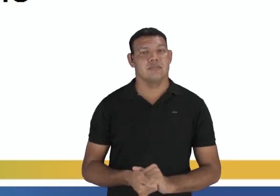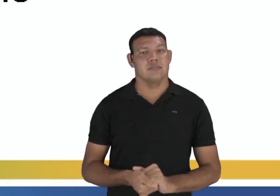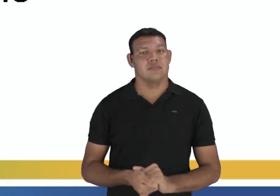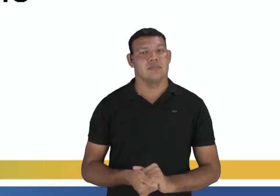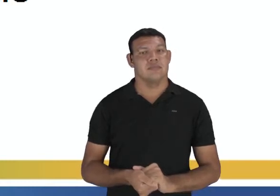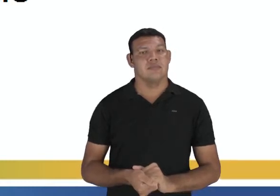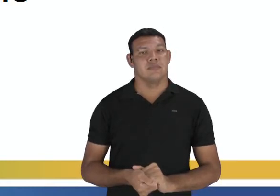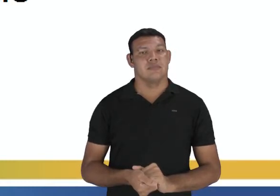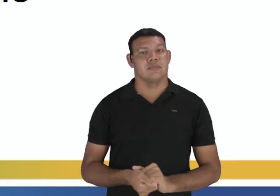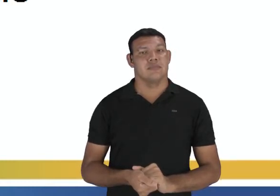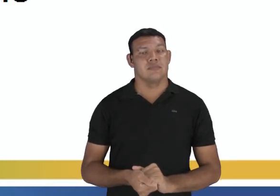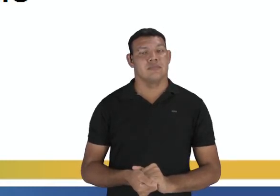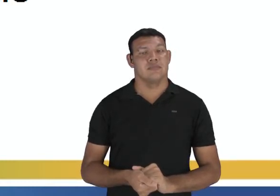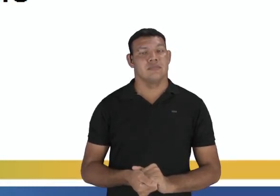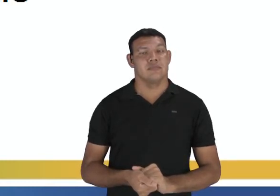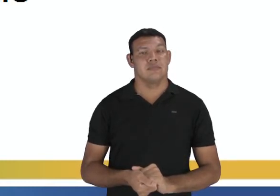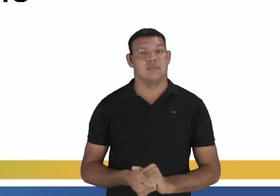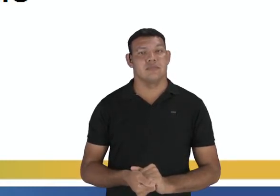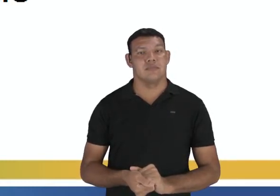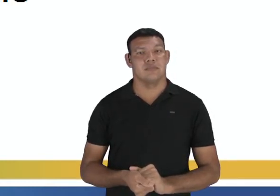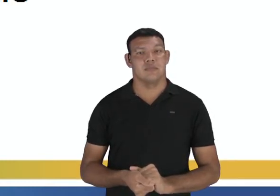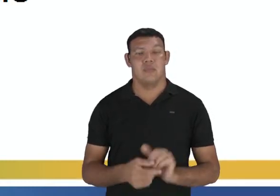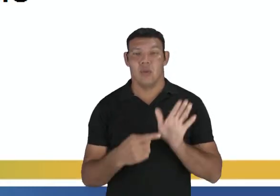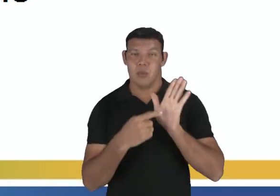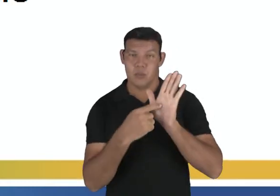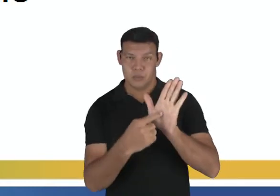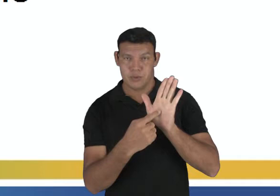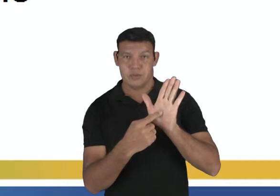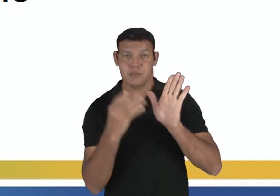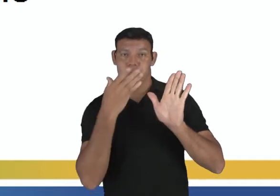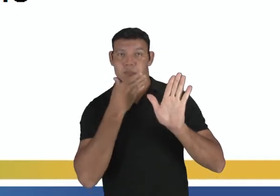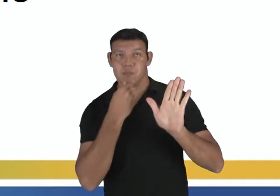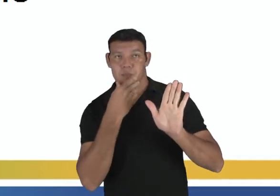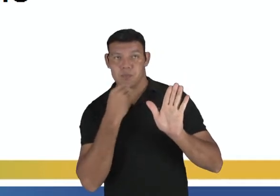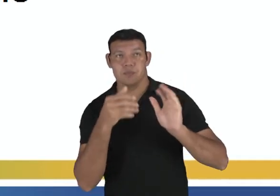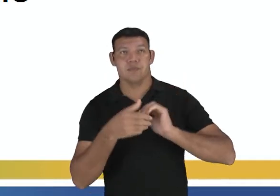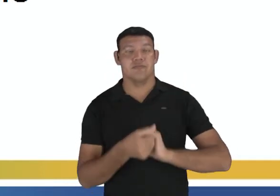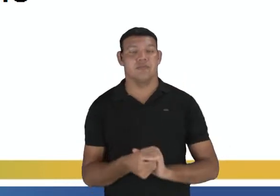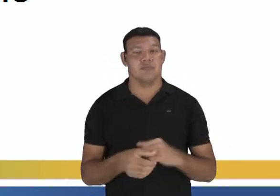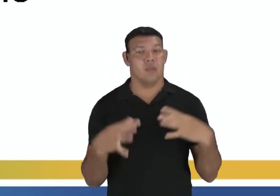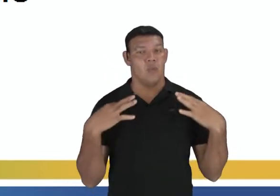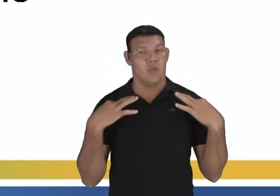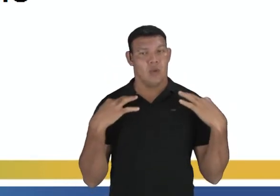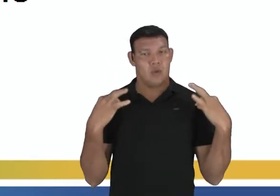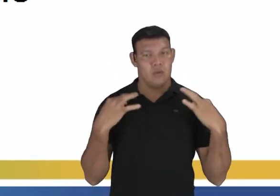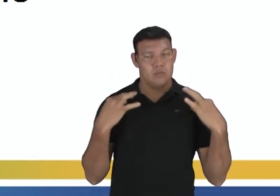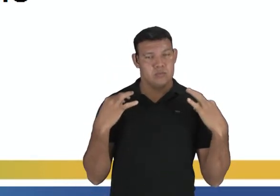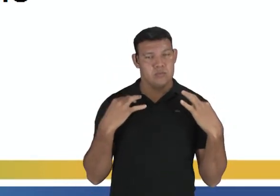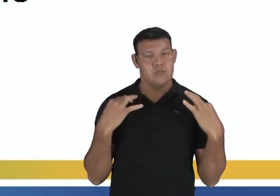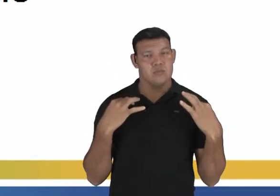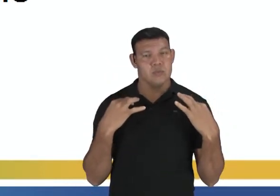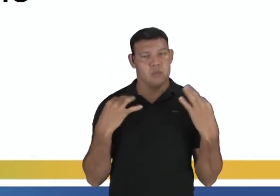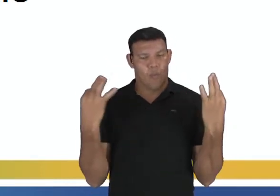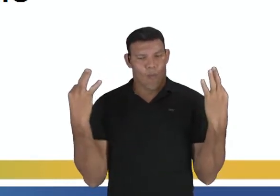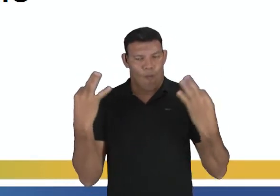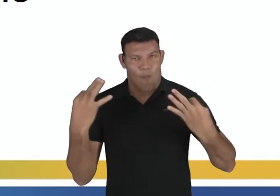temos, né, uma das figuras que apresenta aí, vocês podem justamente visualizar um